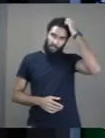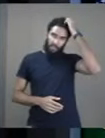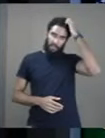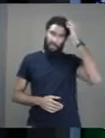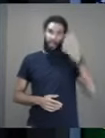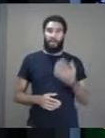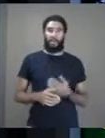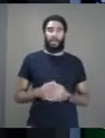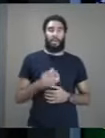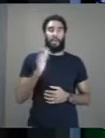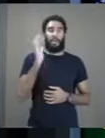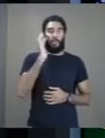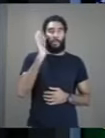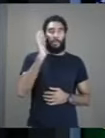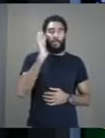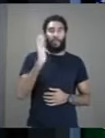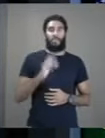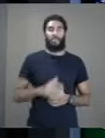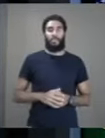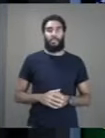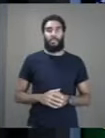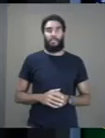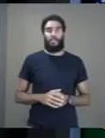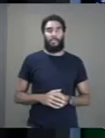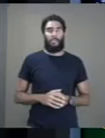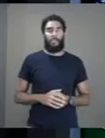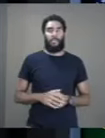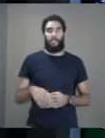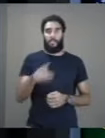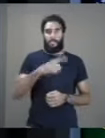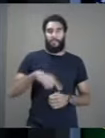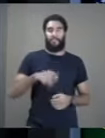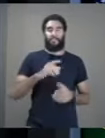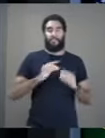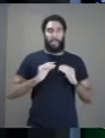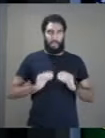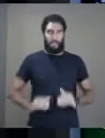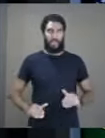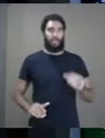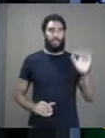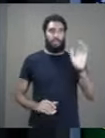atenção cidadãos de bem, cidadãs de bem, entidades,